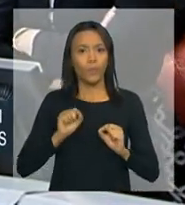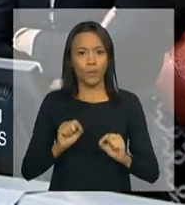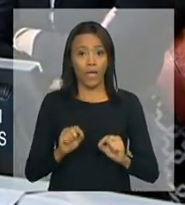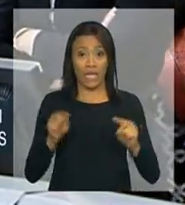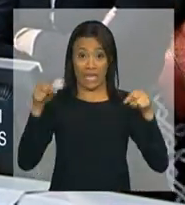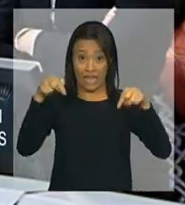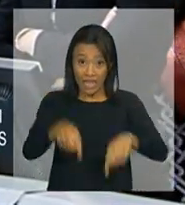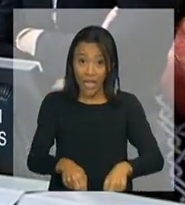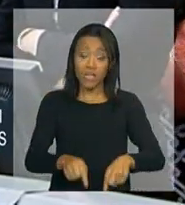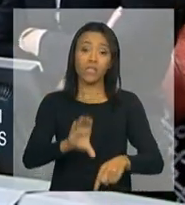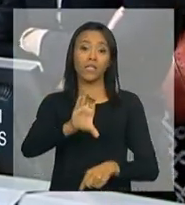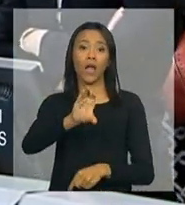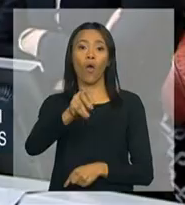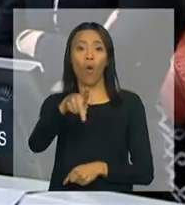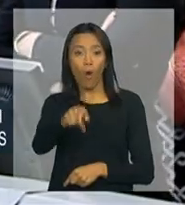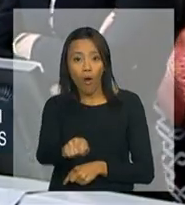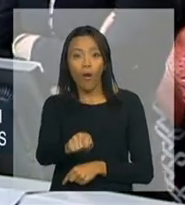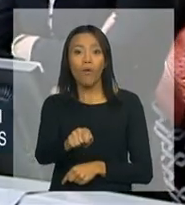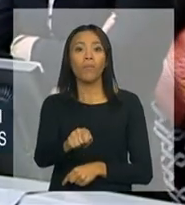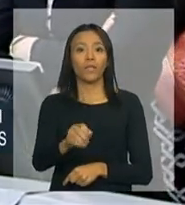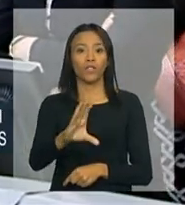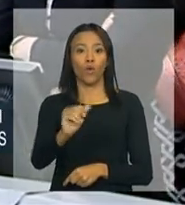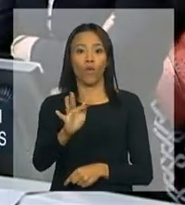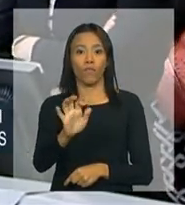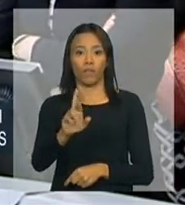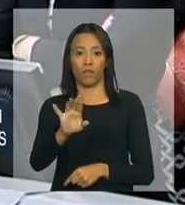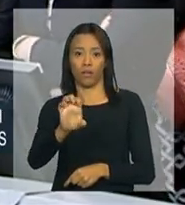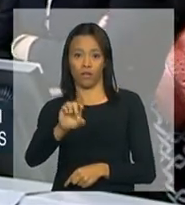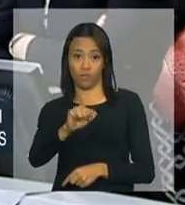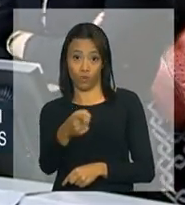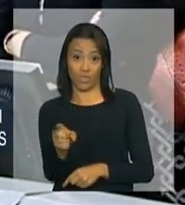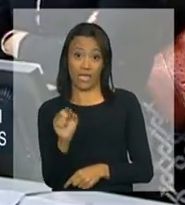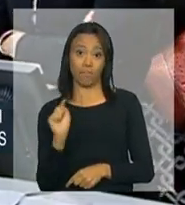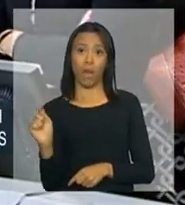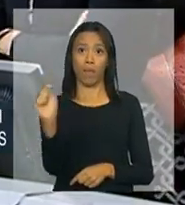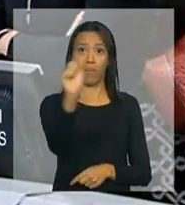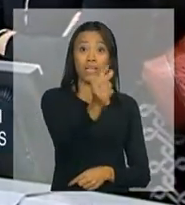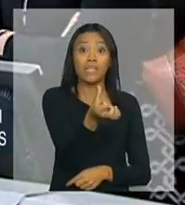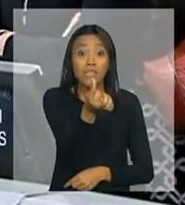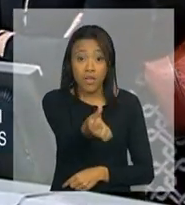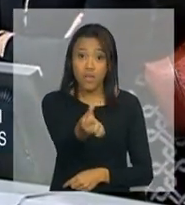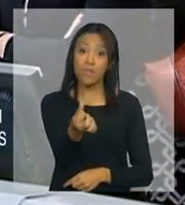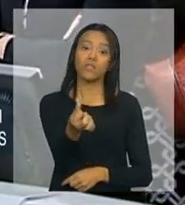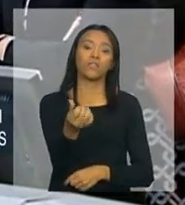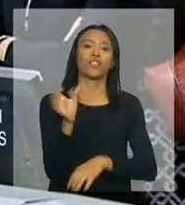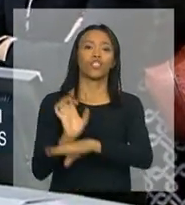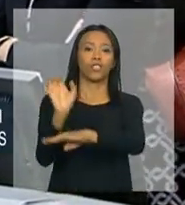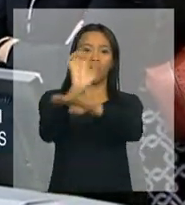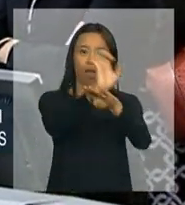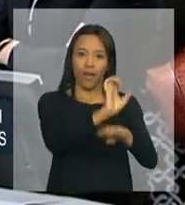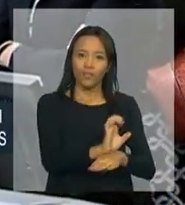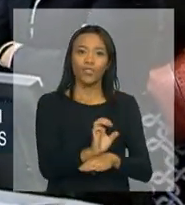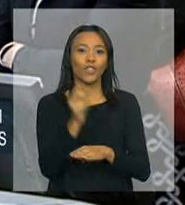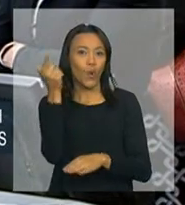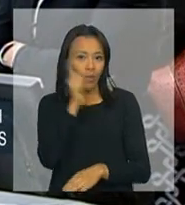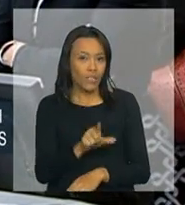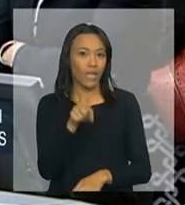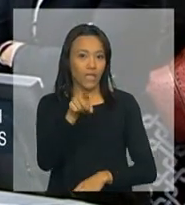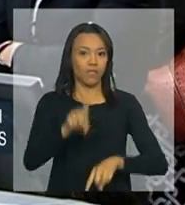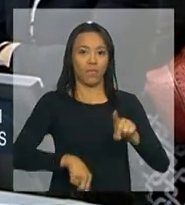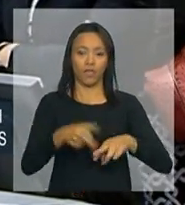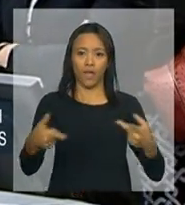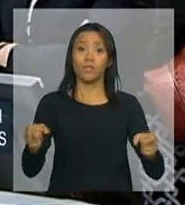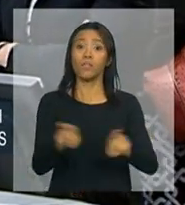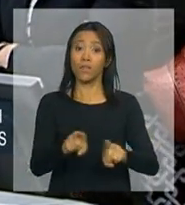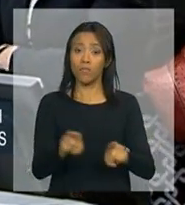nessa Copa das Confederações, esses 6 estados que dão um passo nessa direção e o fato do governo federal